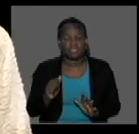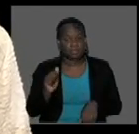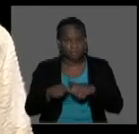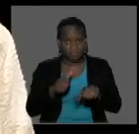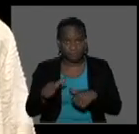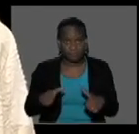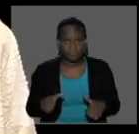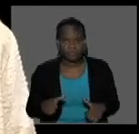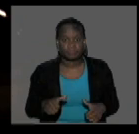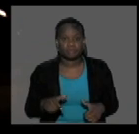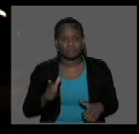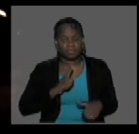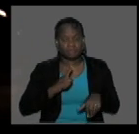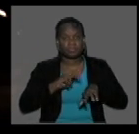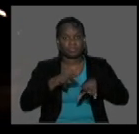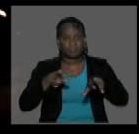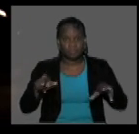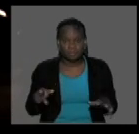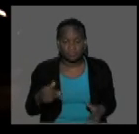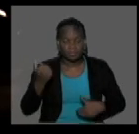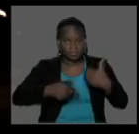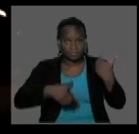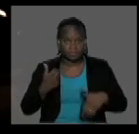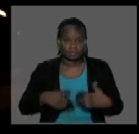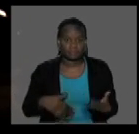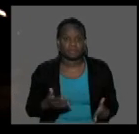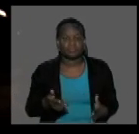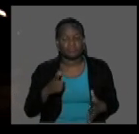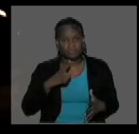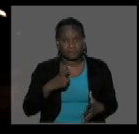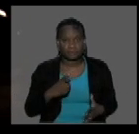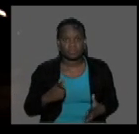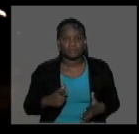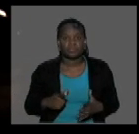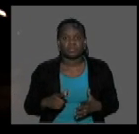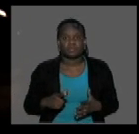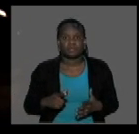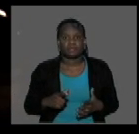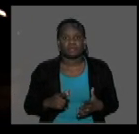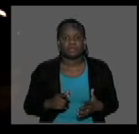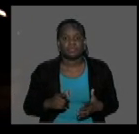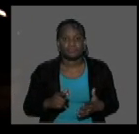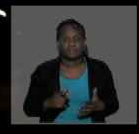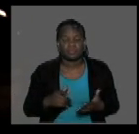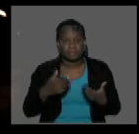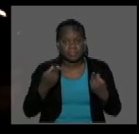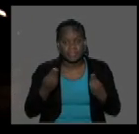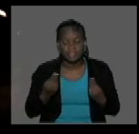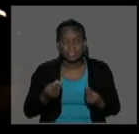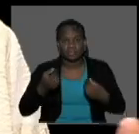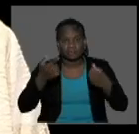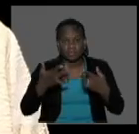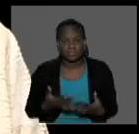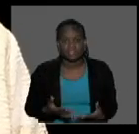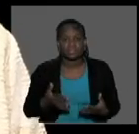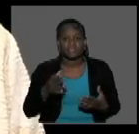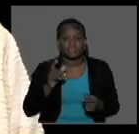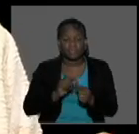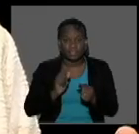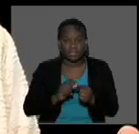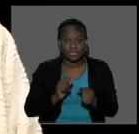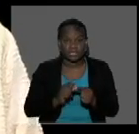ressignificou. E tem várias articulações que ela assumiu, né, para justamente